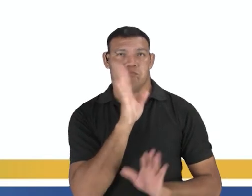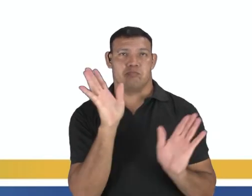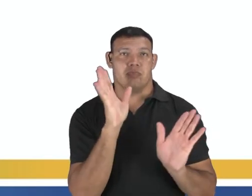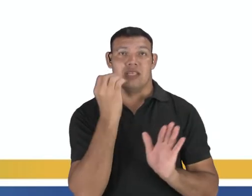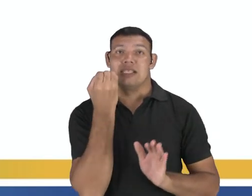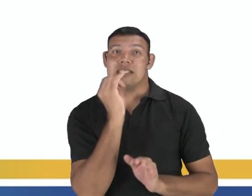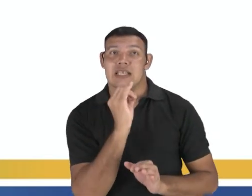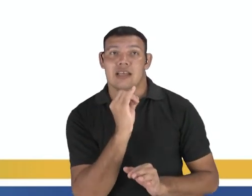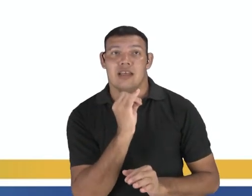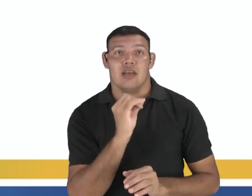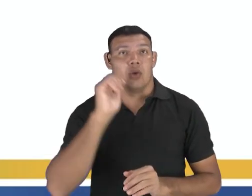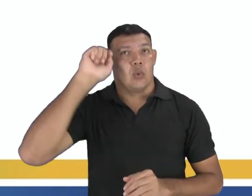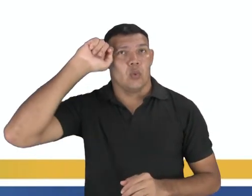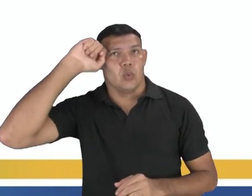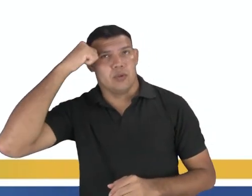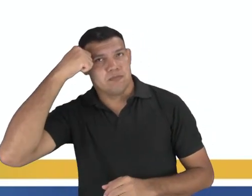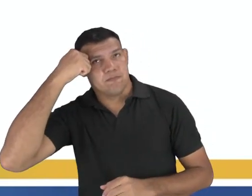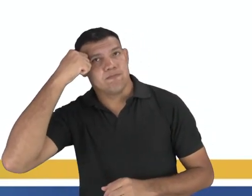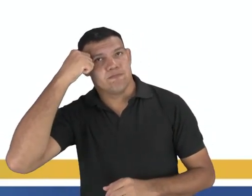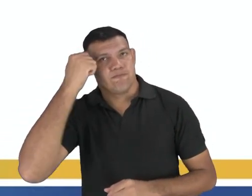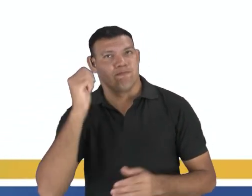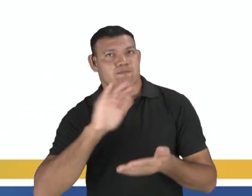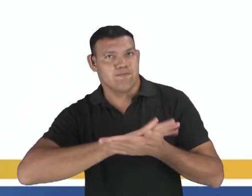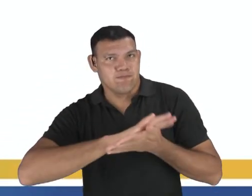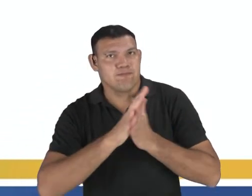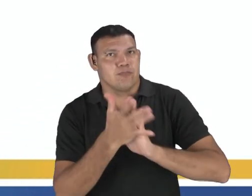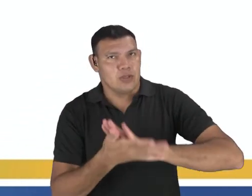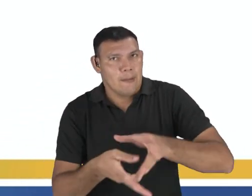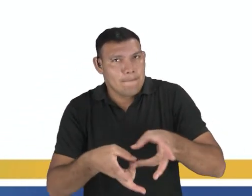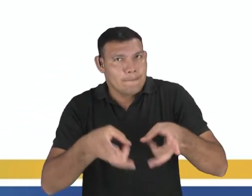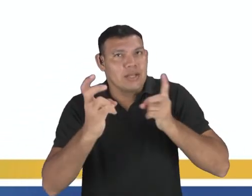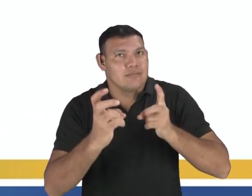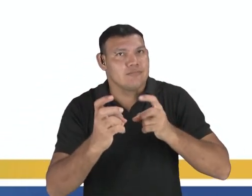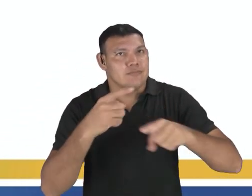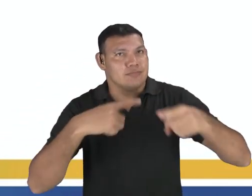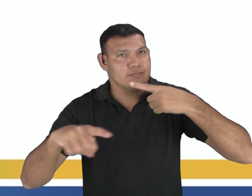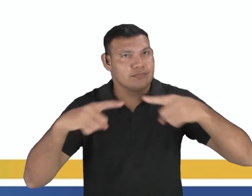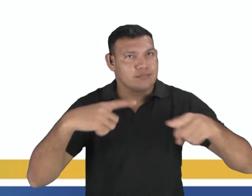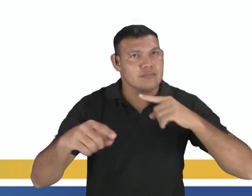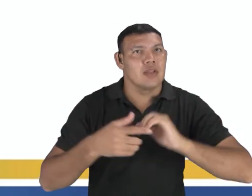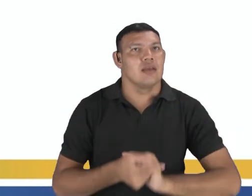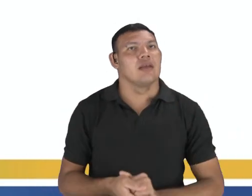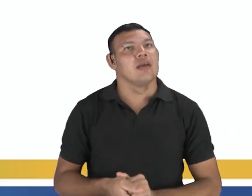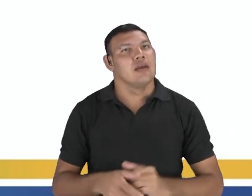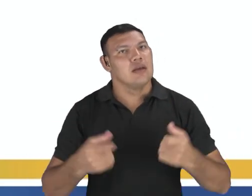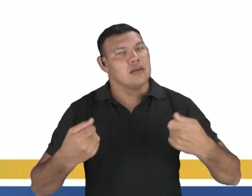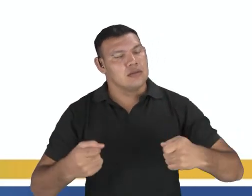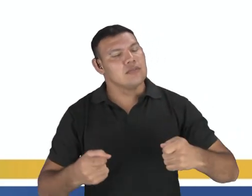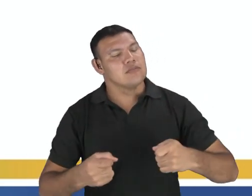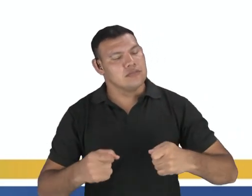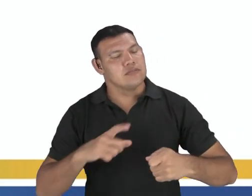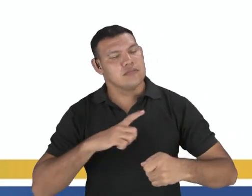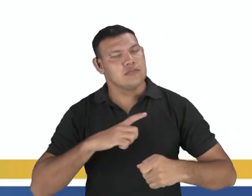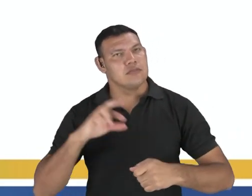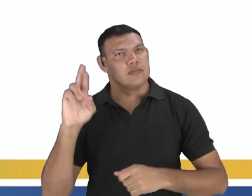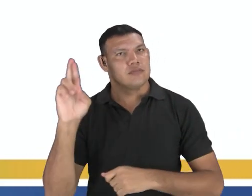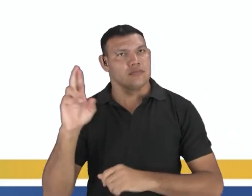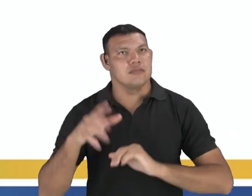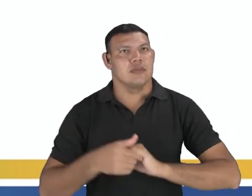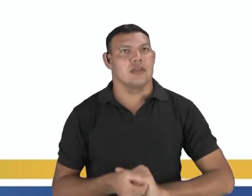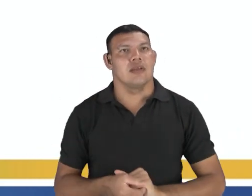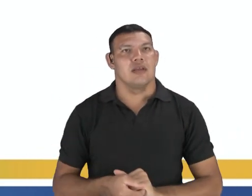quê? A argumentação desenvolvida é por meio de clichês, subentende um distanciamento entre